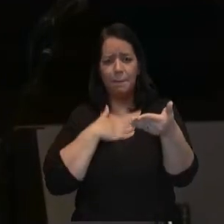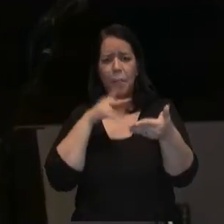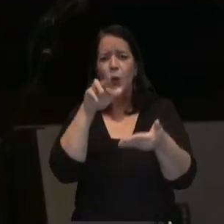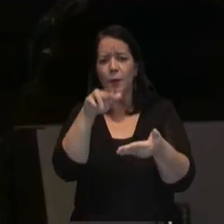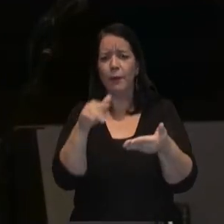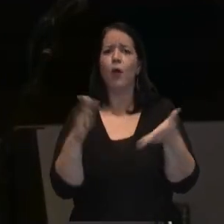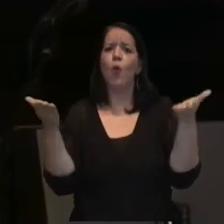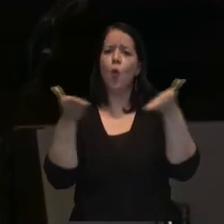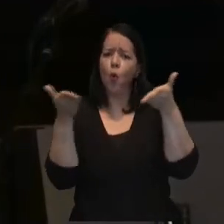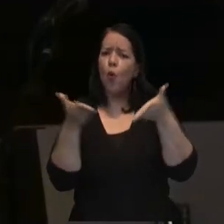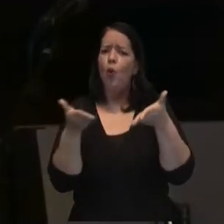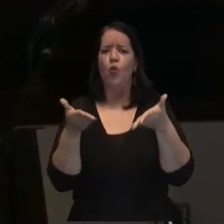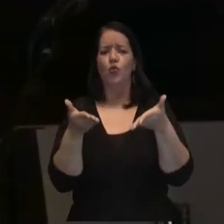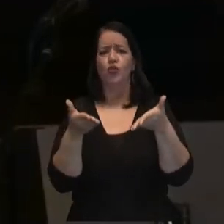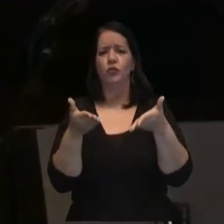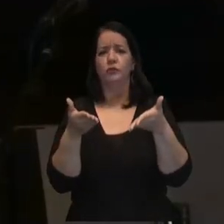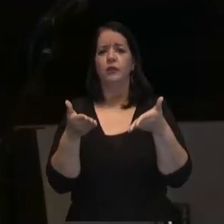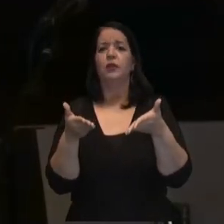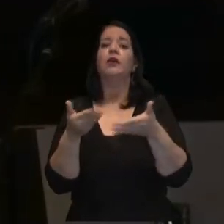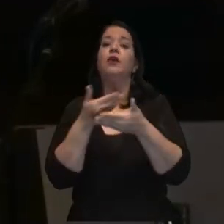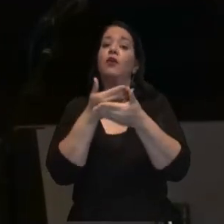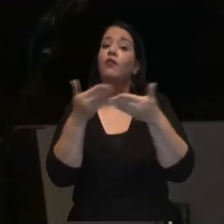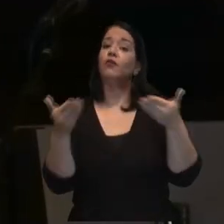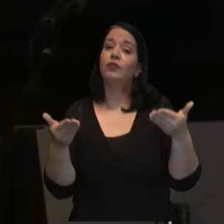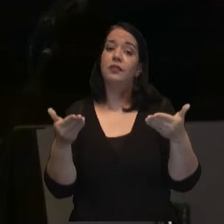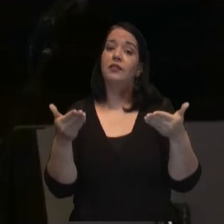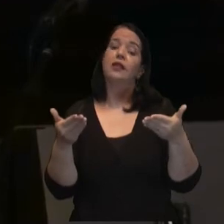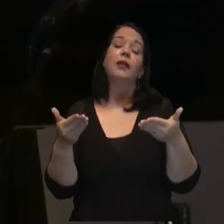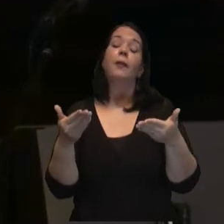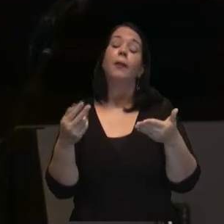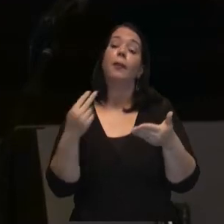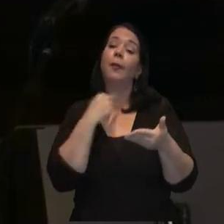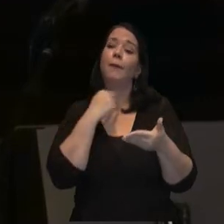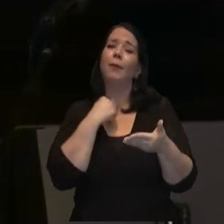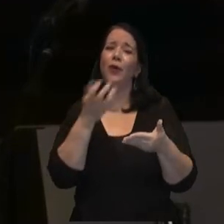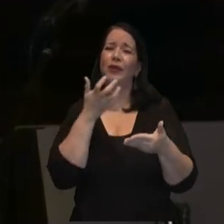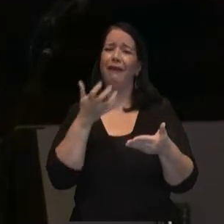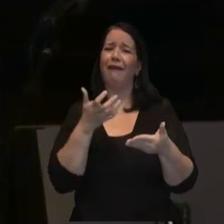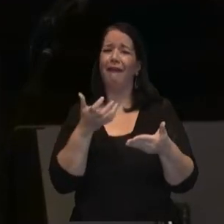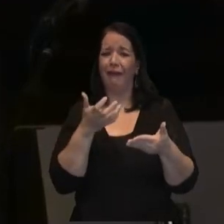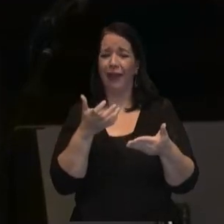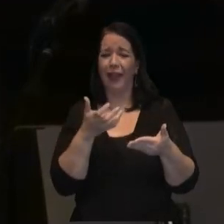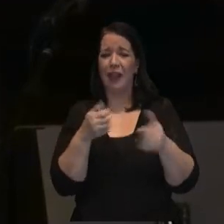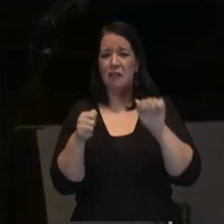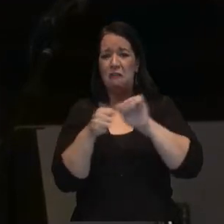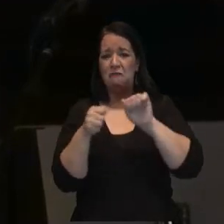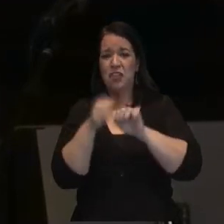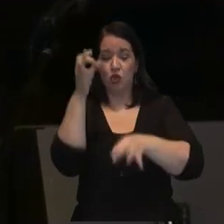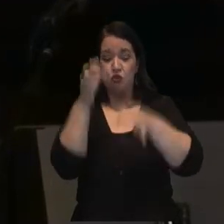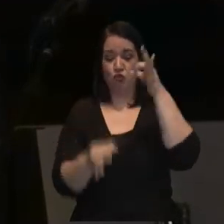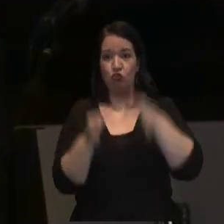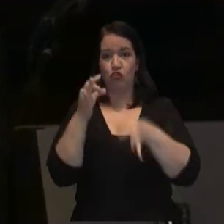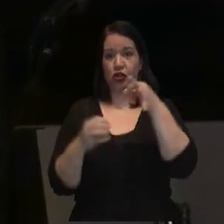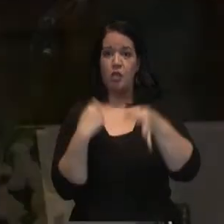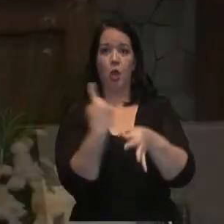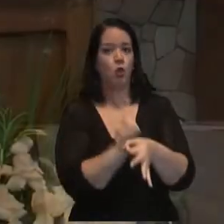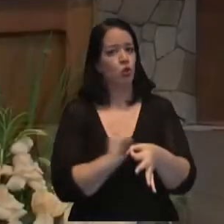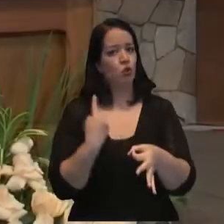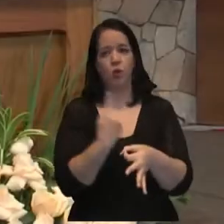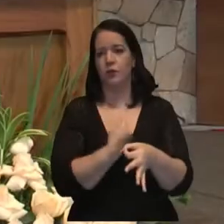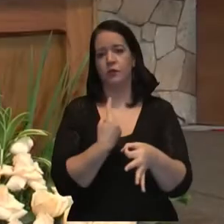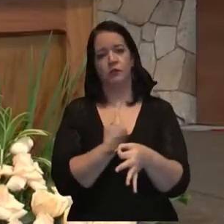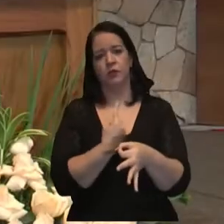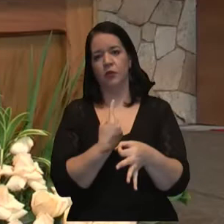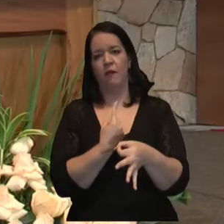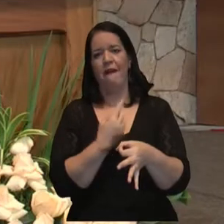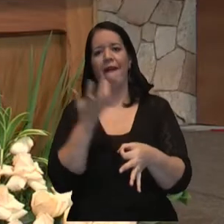por si mesmo, justiça, porque o Senhor nos afirma: minha é a vingança, diz o Senhor